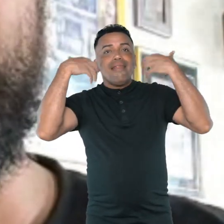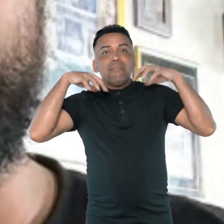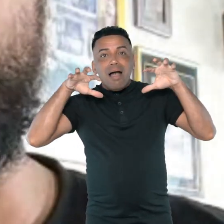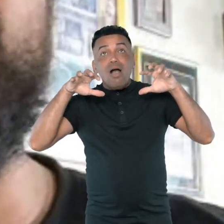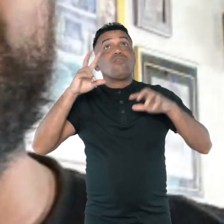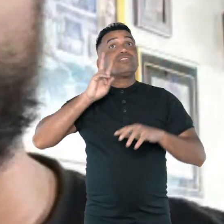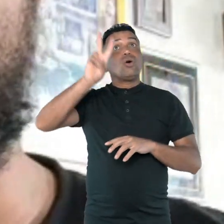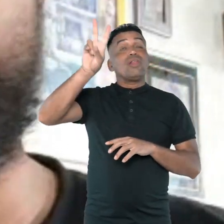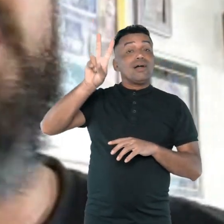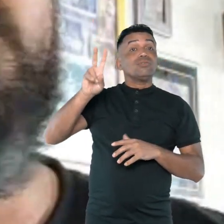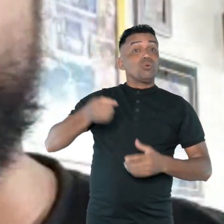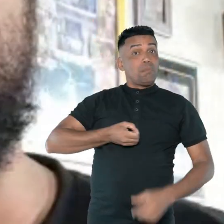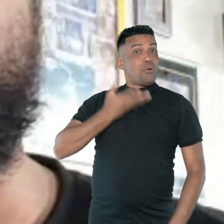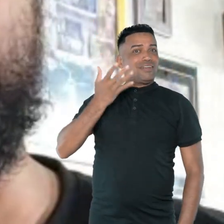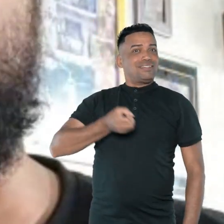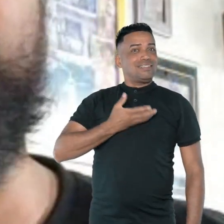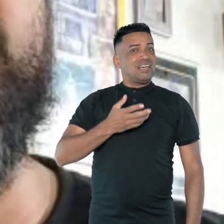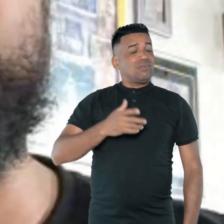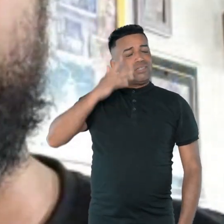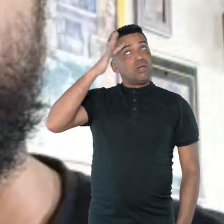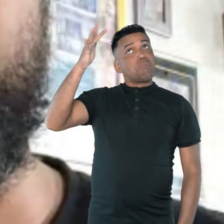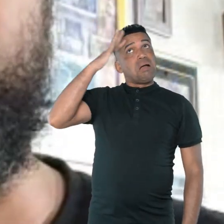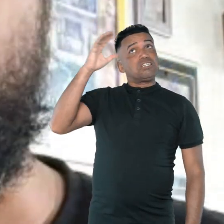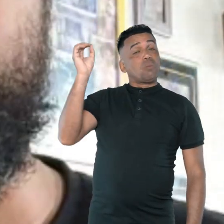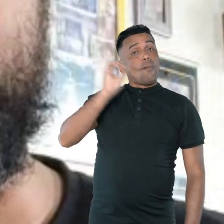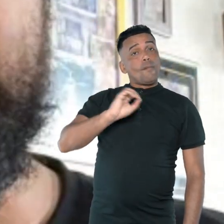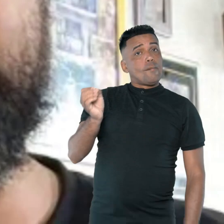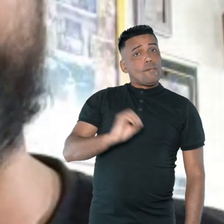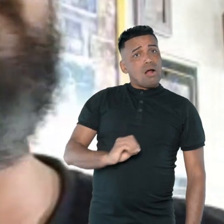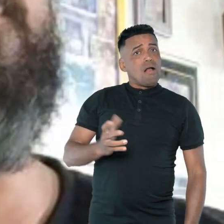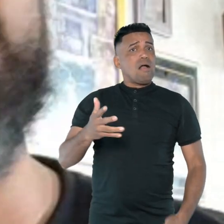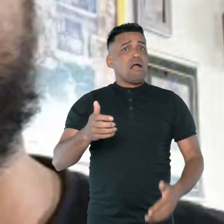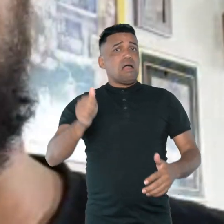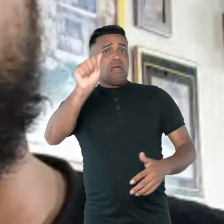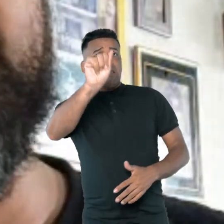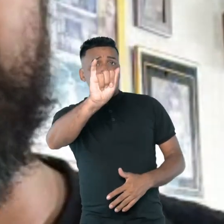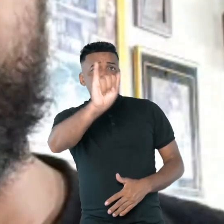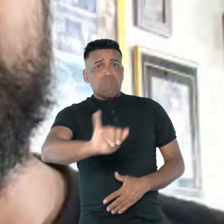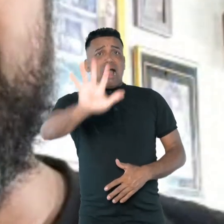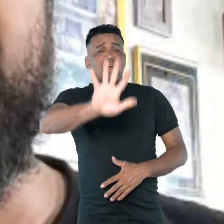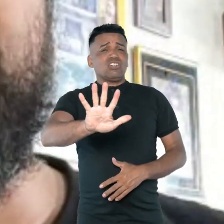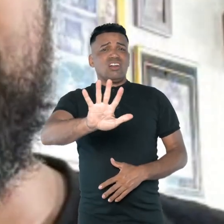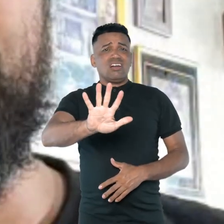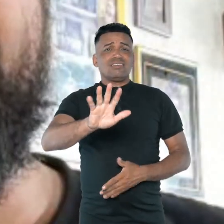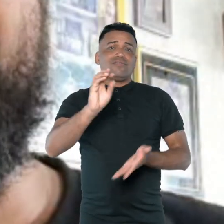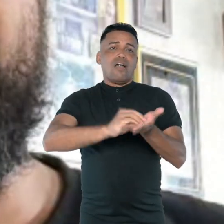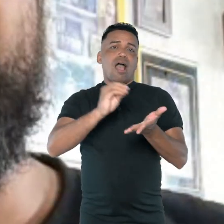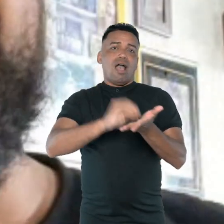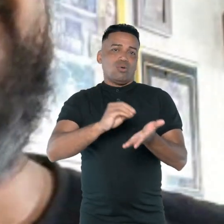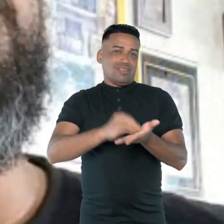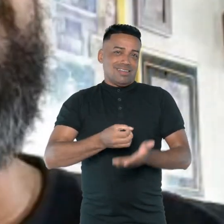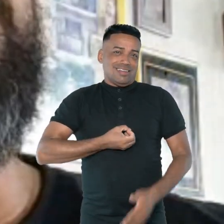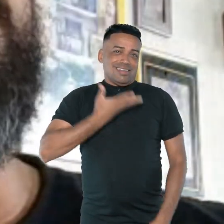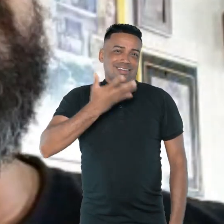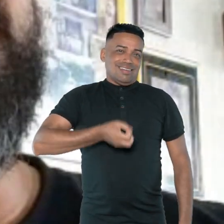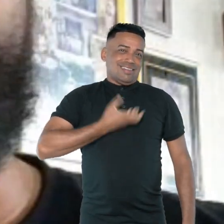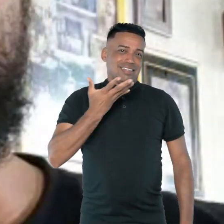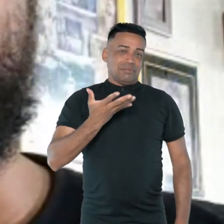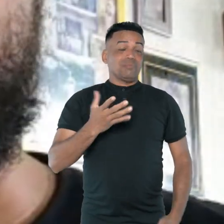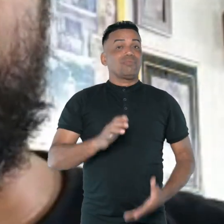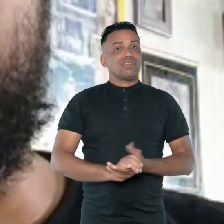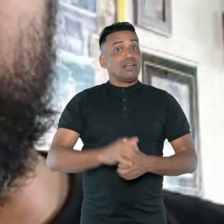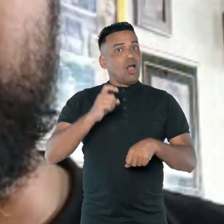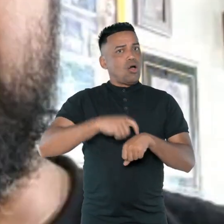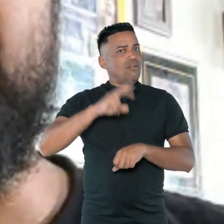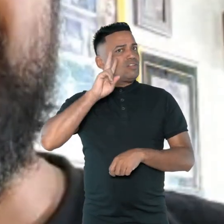poesia. Quando você não imagina nenhum bicho, nenhuma forma, nada, você está olhando sem poesia. E aí quando você